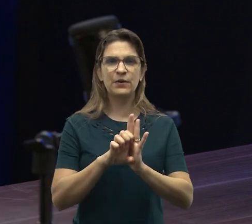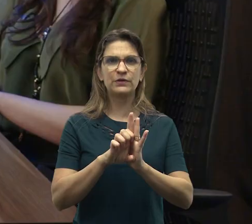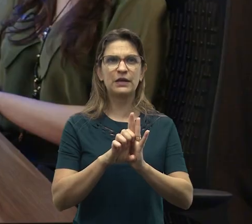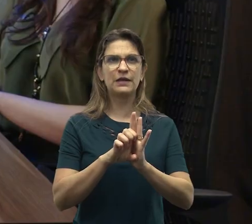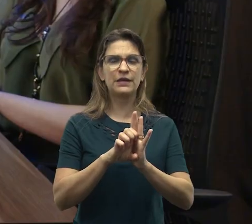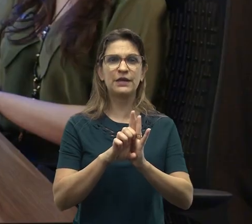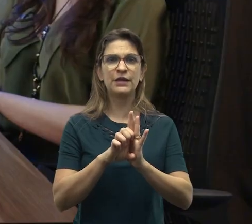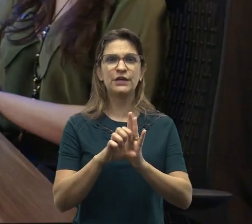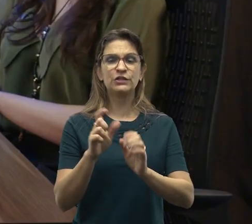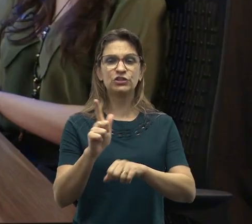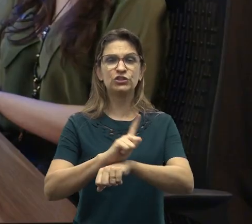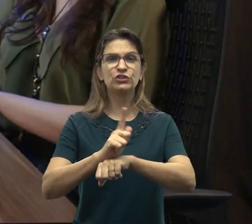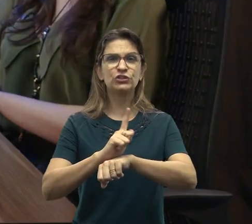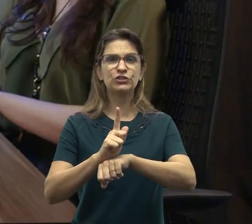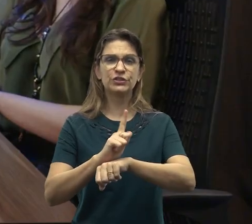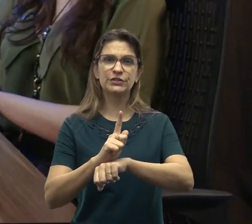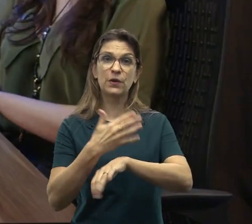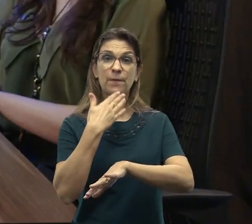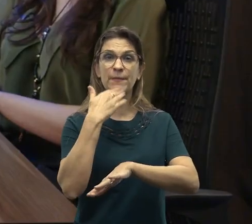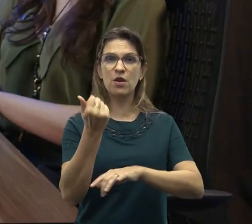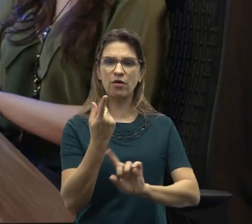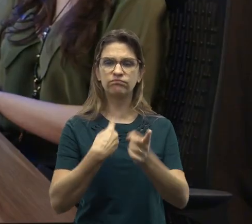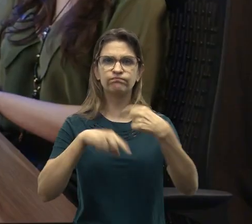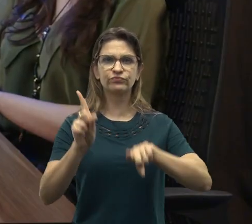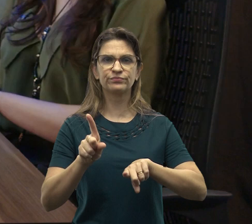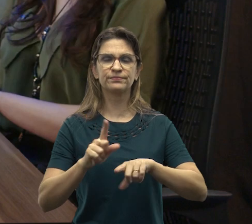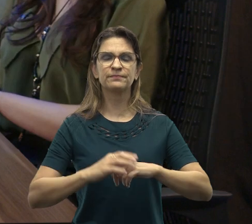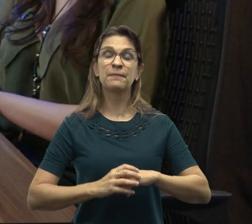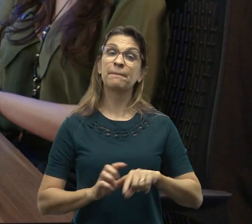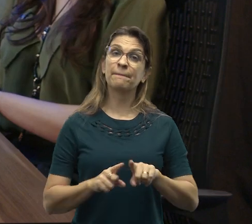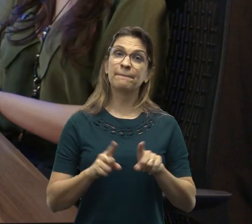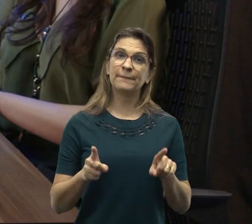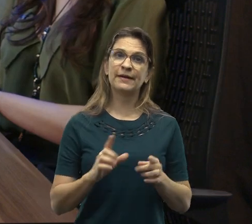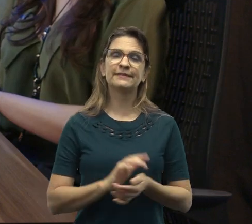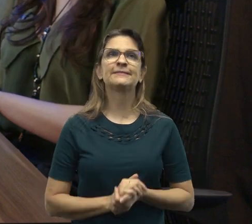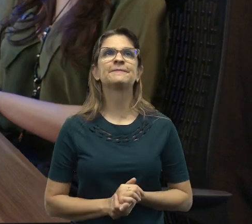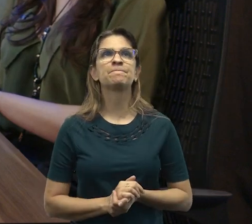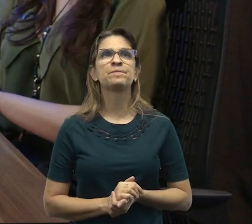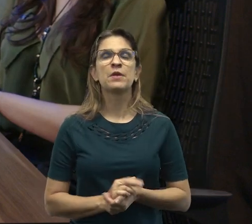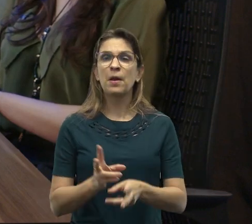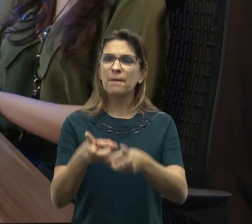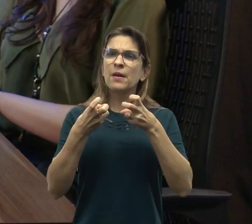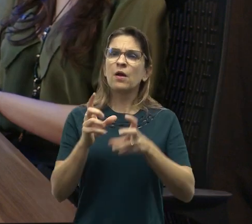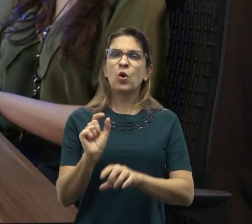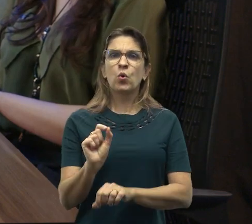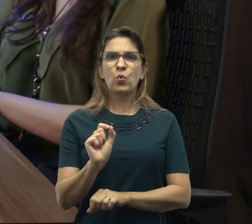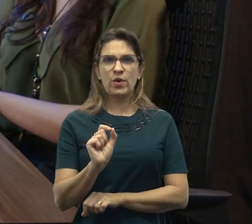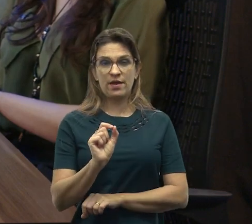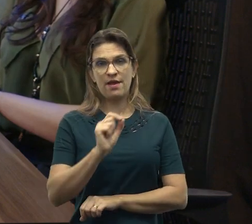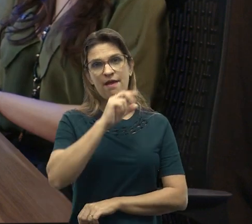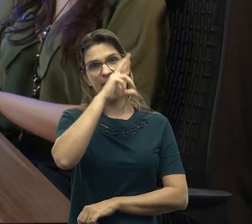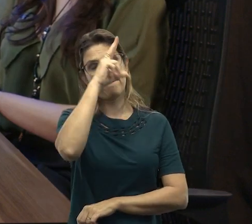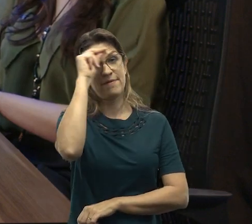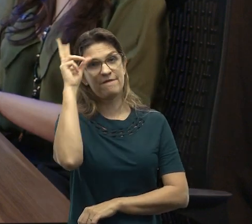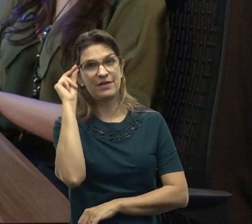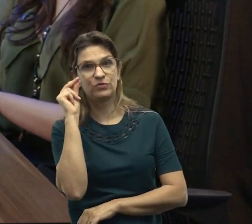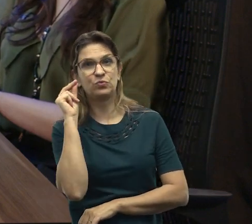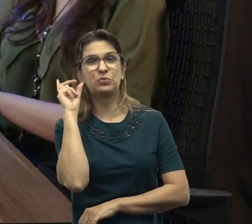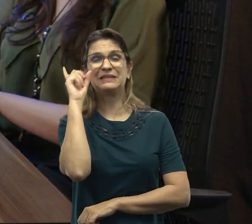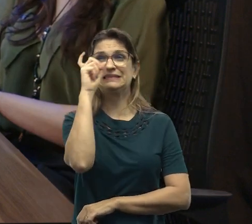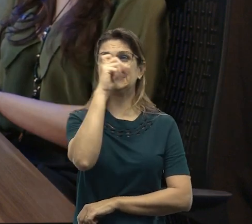saúde melhor. Eu vejo ainda uma dificuldade muito grande da prefeitura